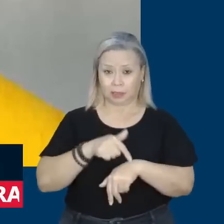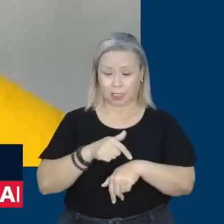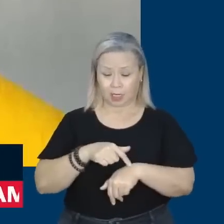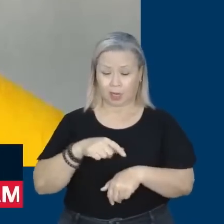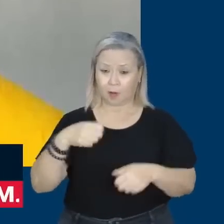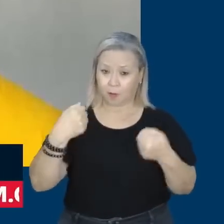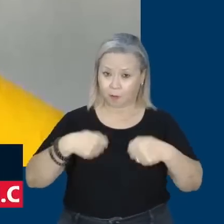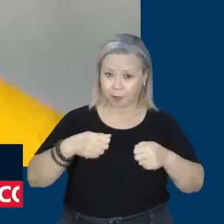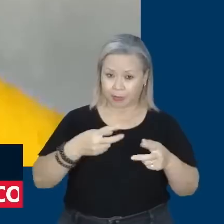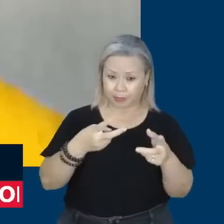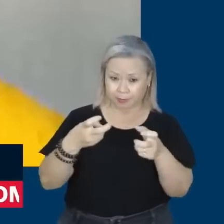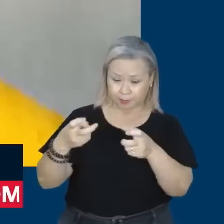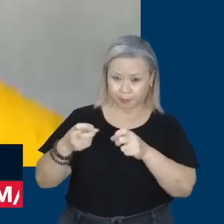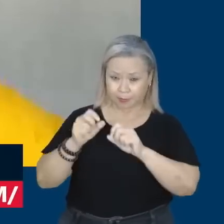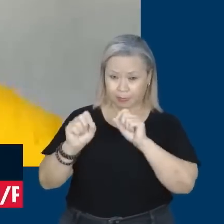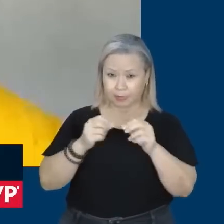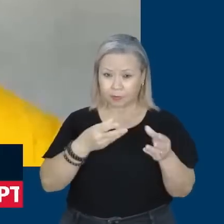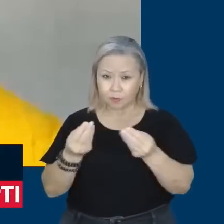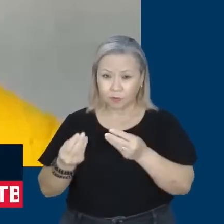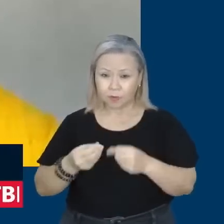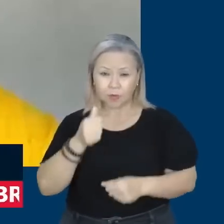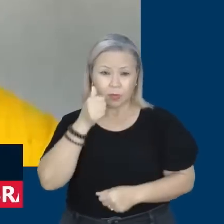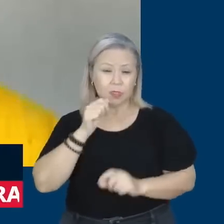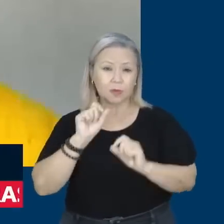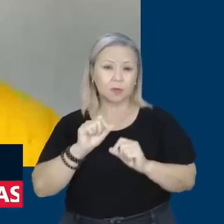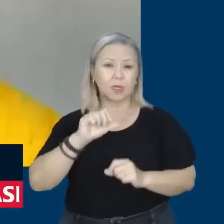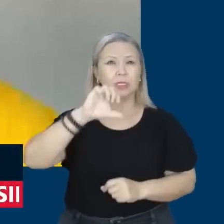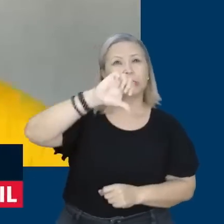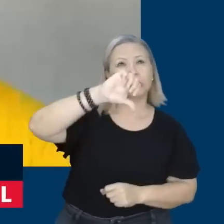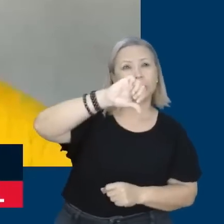ver que tem muitas mulheres dessas